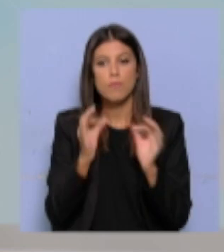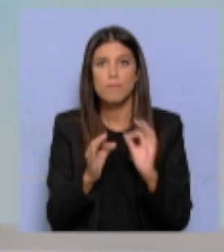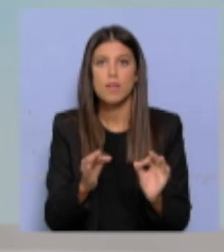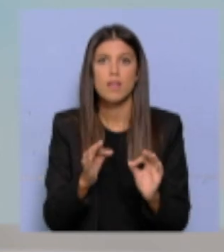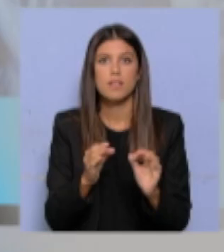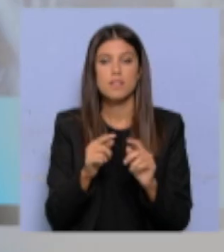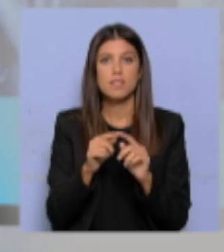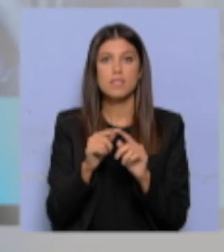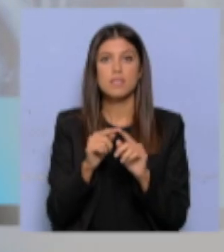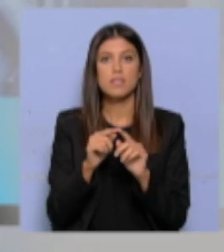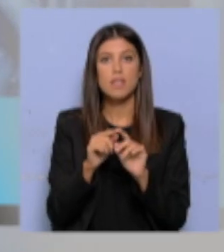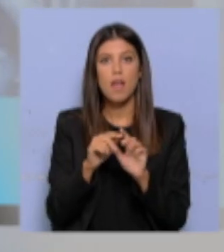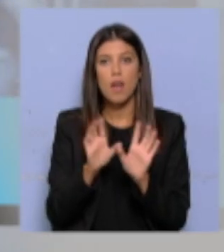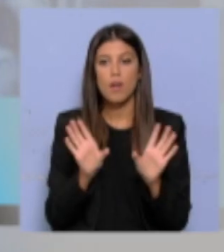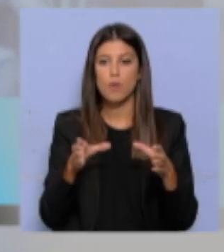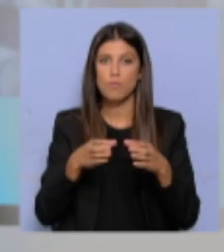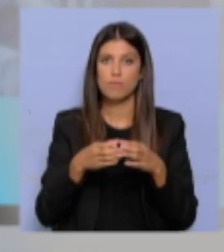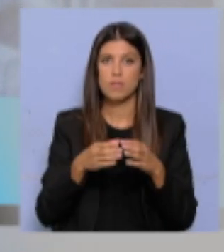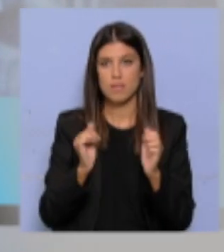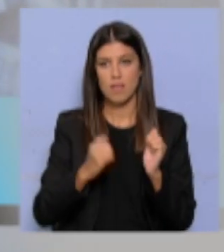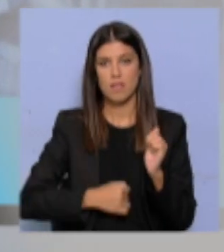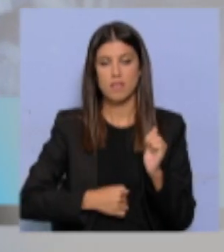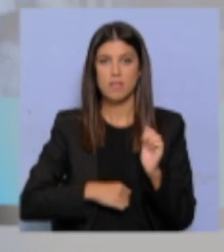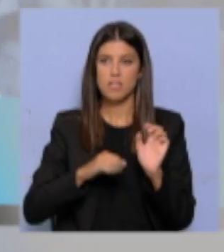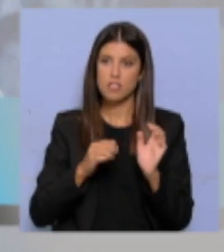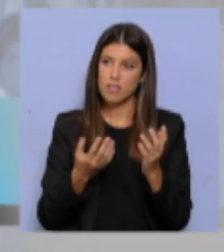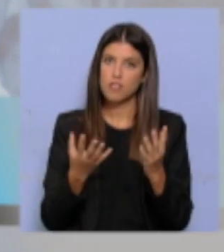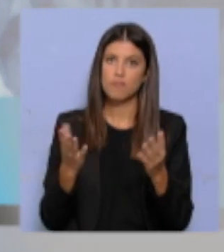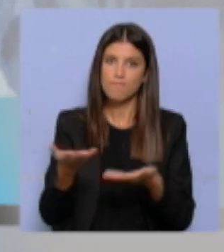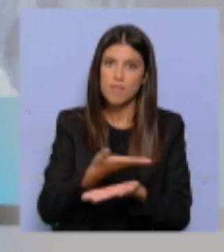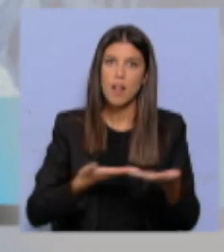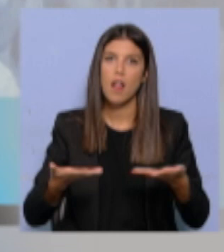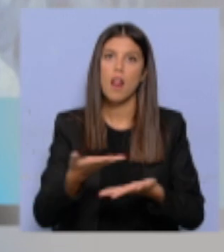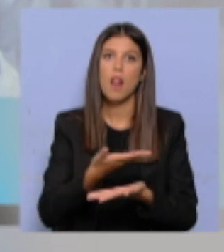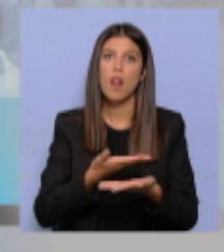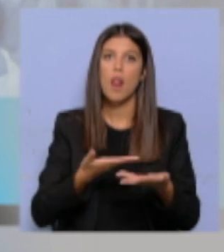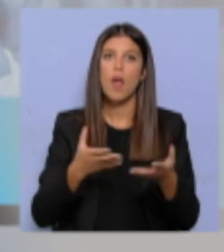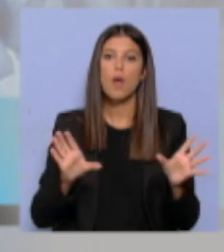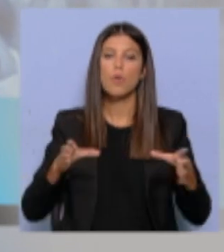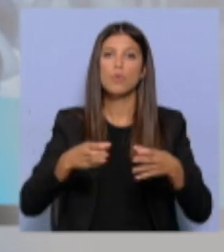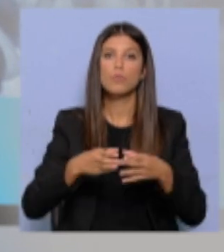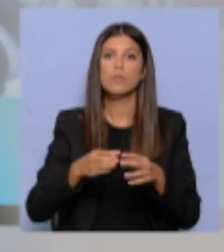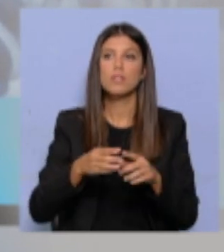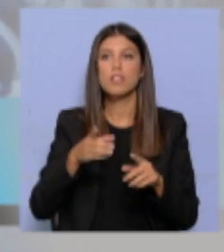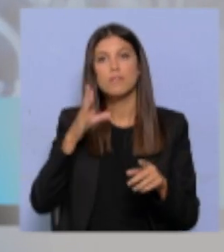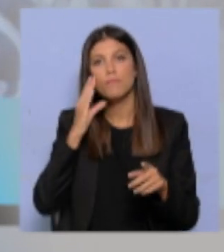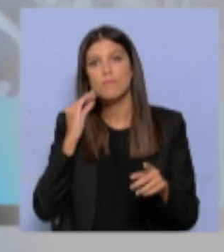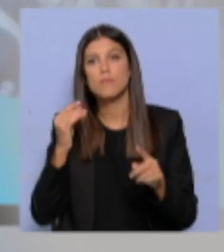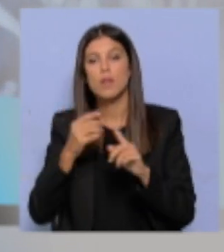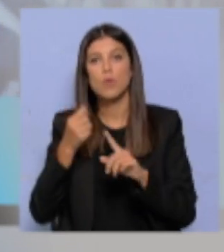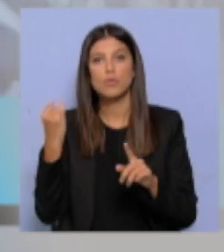maior envolvimento nas comunidades cristãs também nesta temática das missões. O que é que os Institutos Missionários